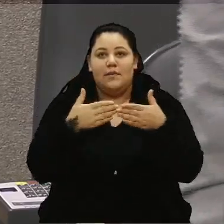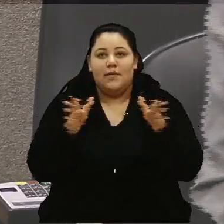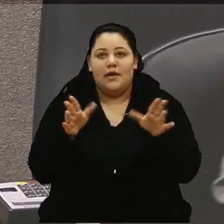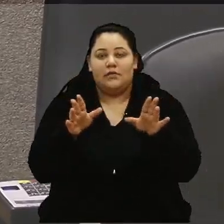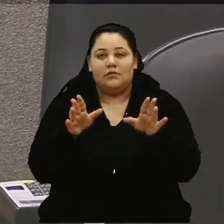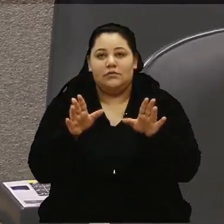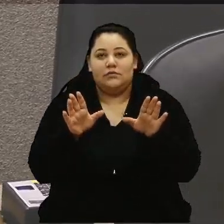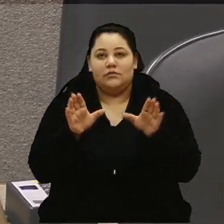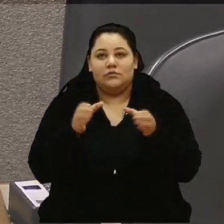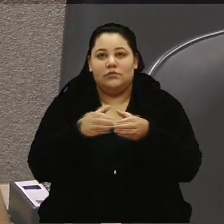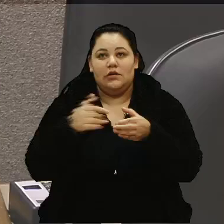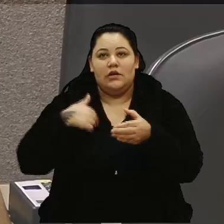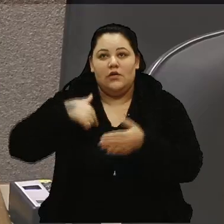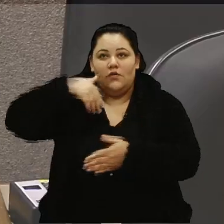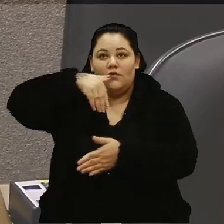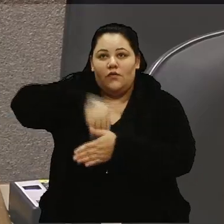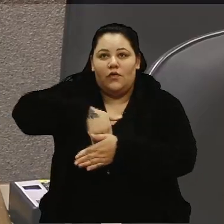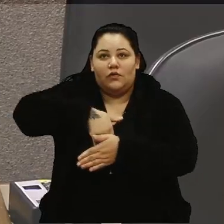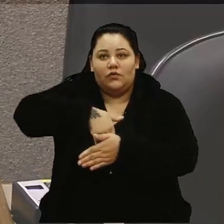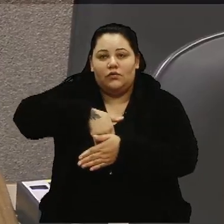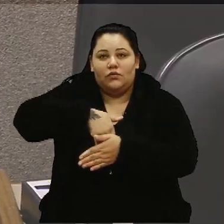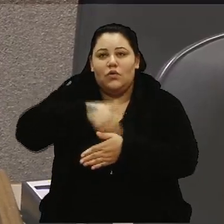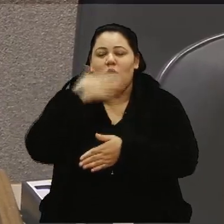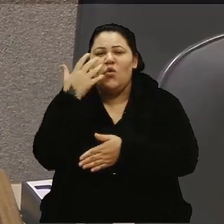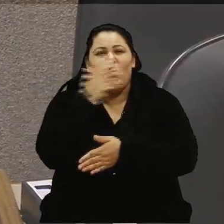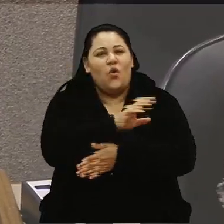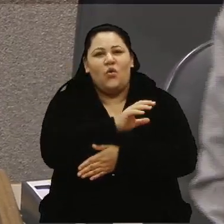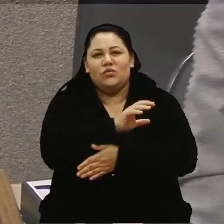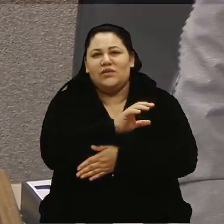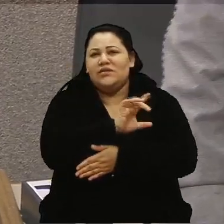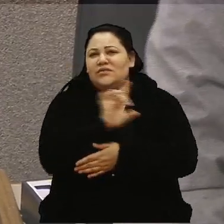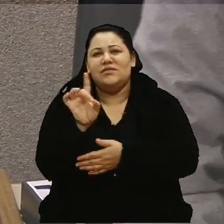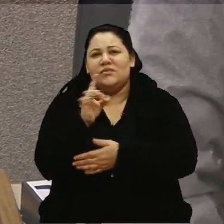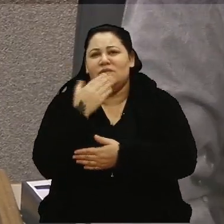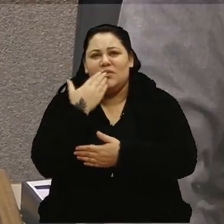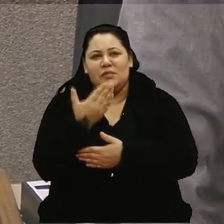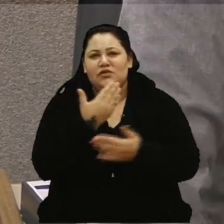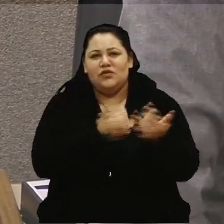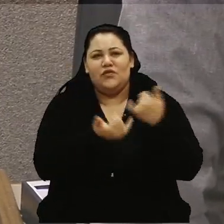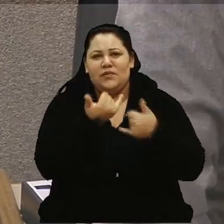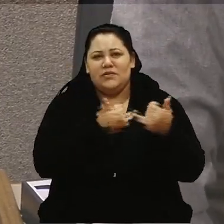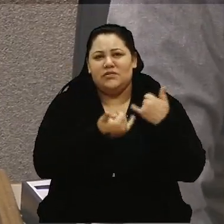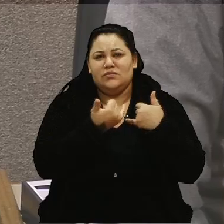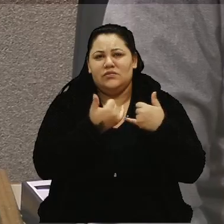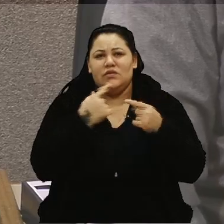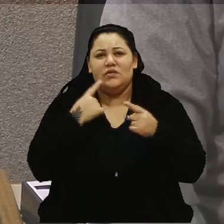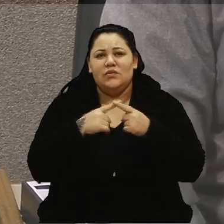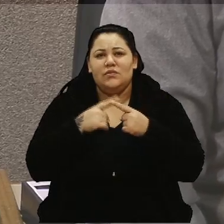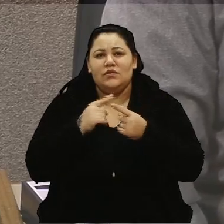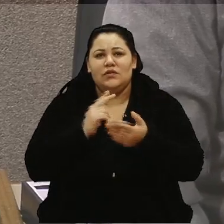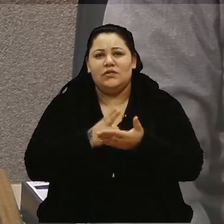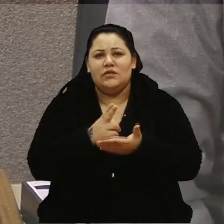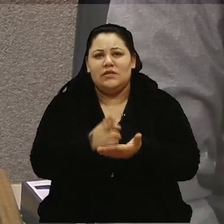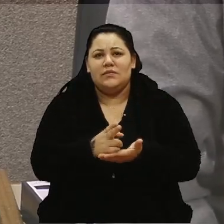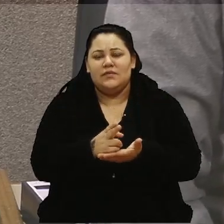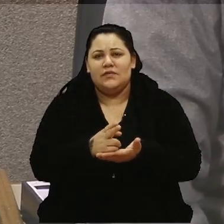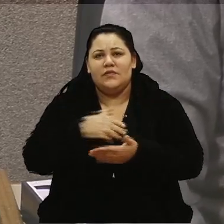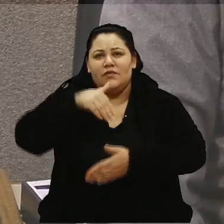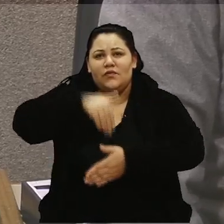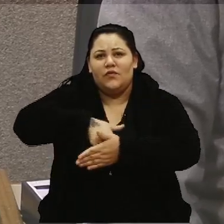eu declaro que voto contra, não pelo fato do pedido de informação, como a gente sempre conversou aqui, todo pedido de informação ele é justo. Declarar o voto, presidente. Mas